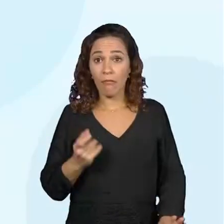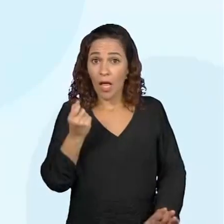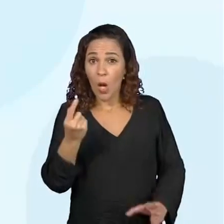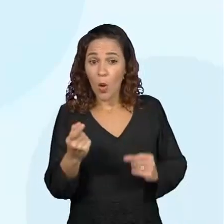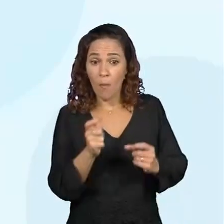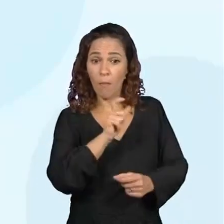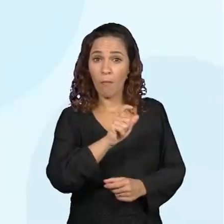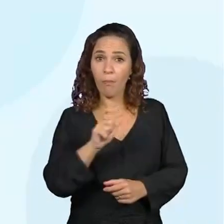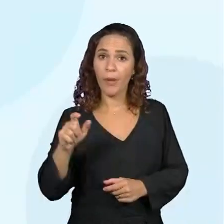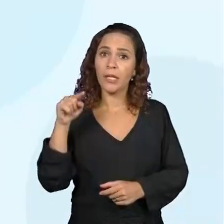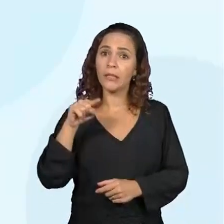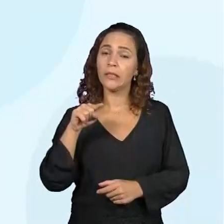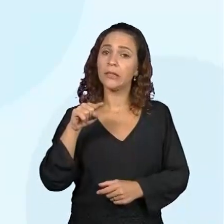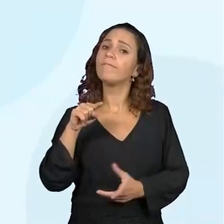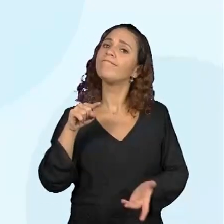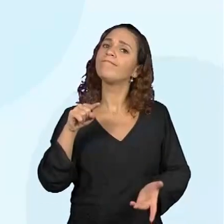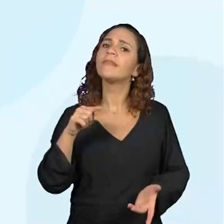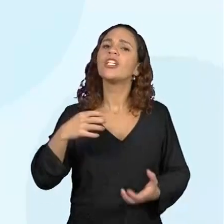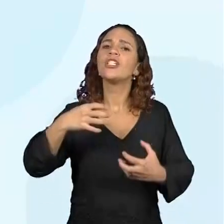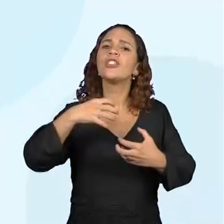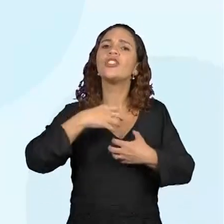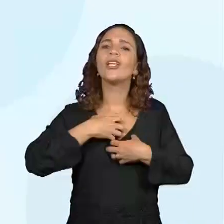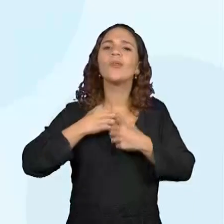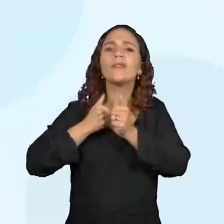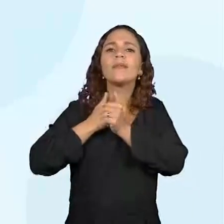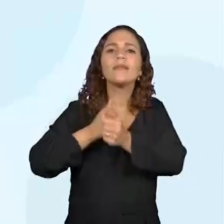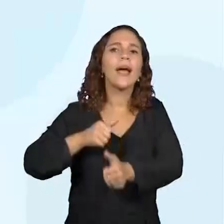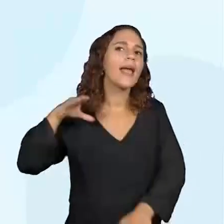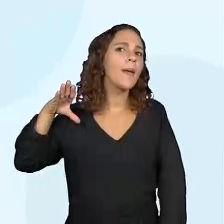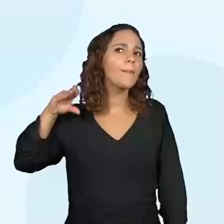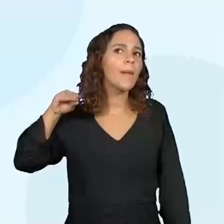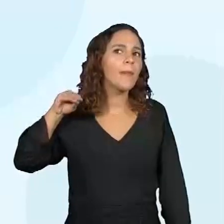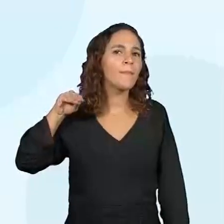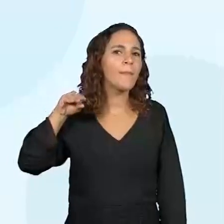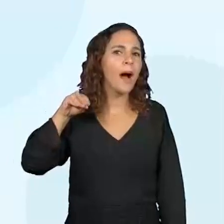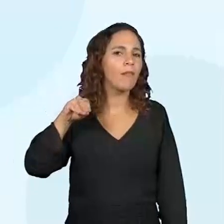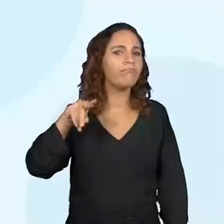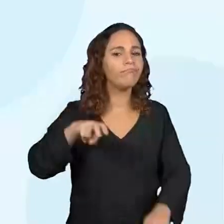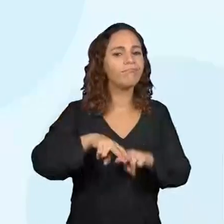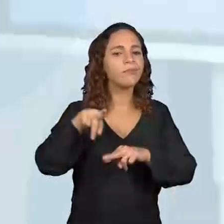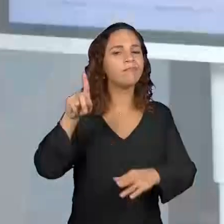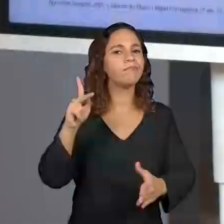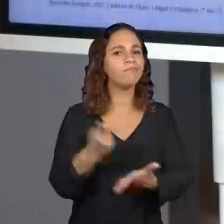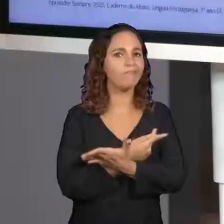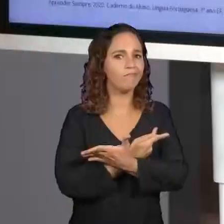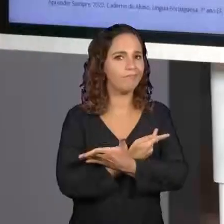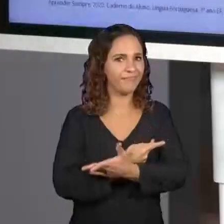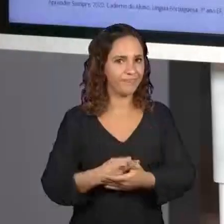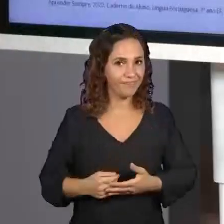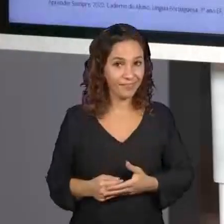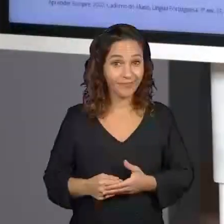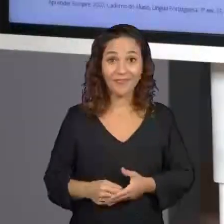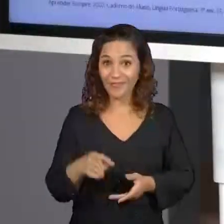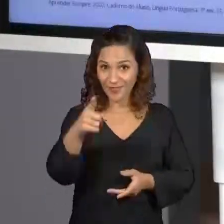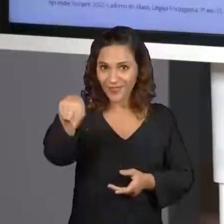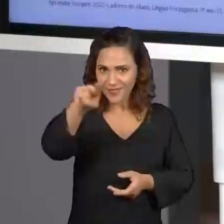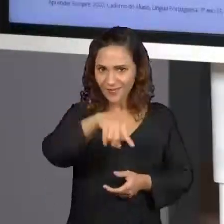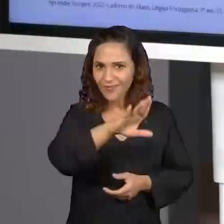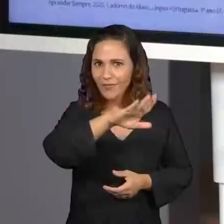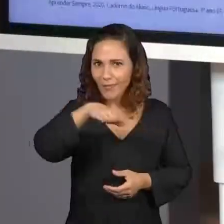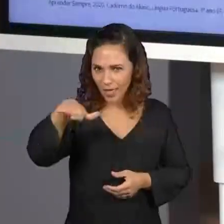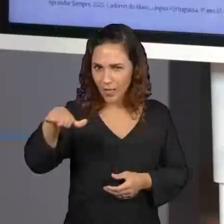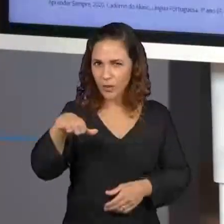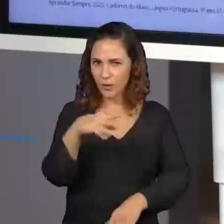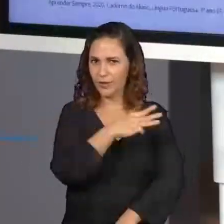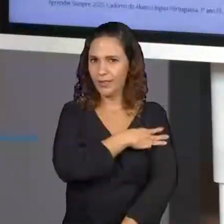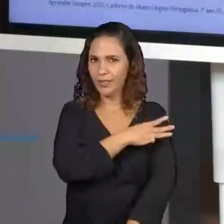foram escritas do modo como são faladas. Isso mesmo. Então, você estudante do terceiro ano, eu tenho certeza